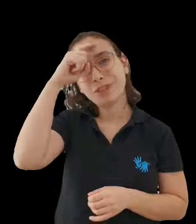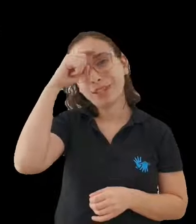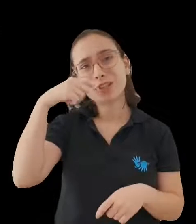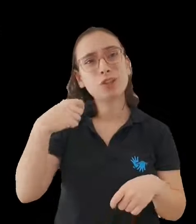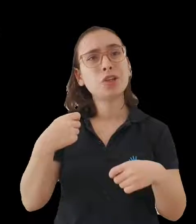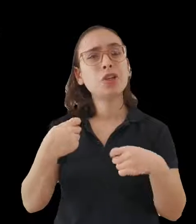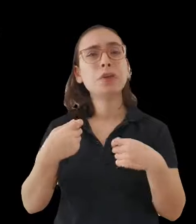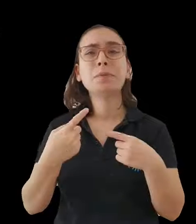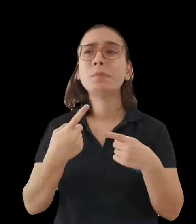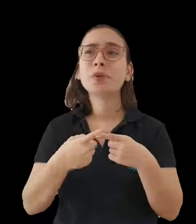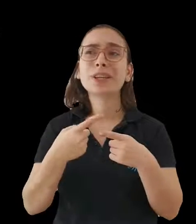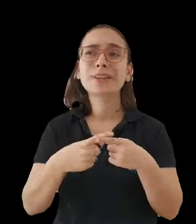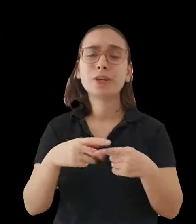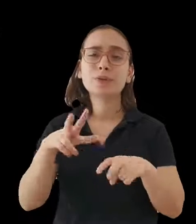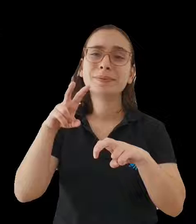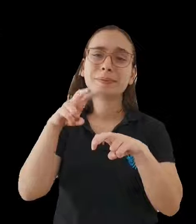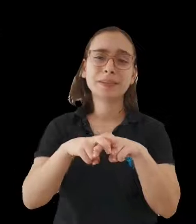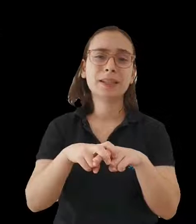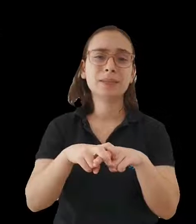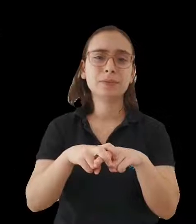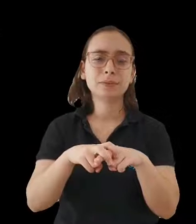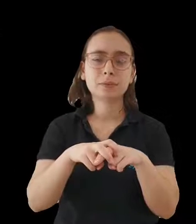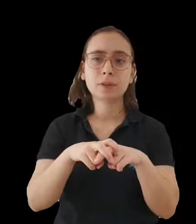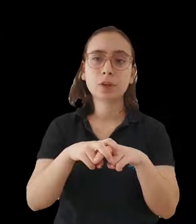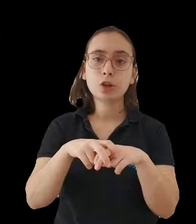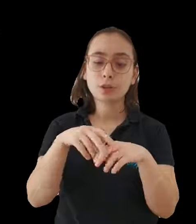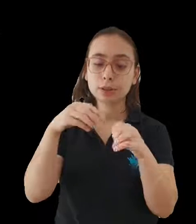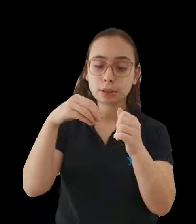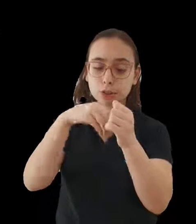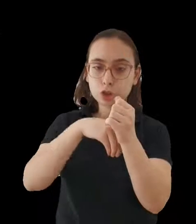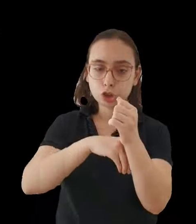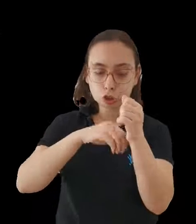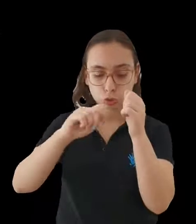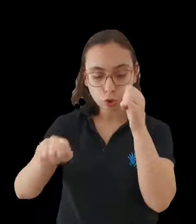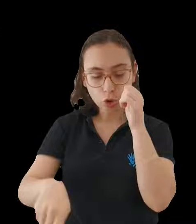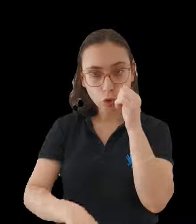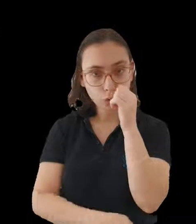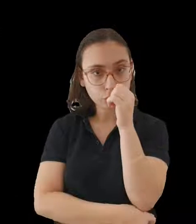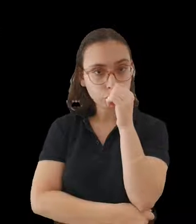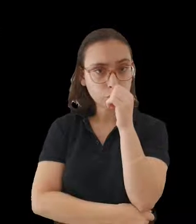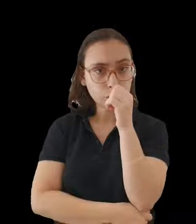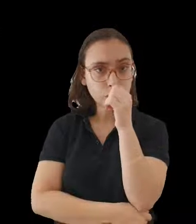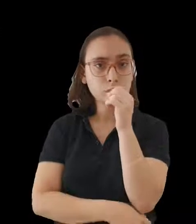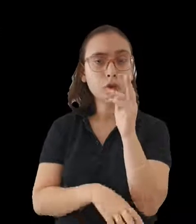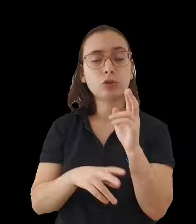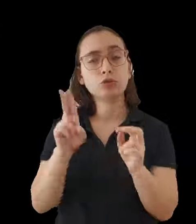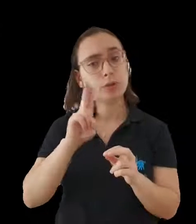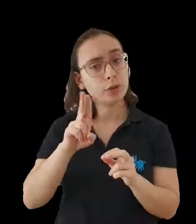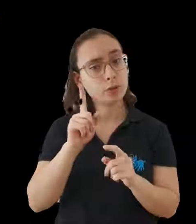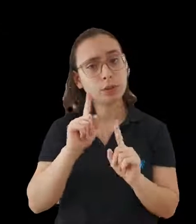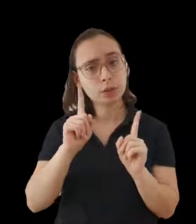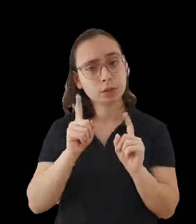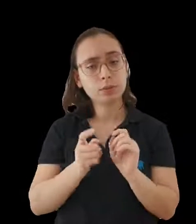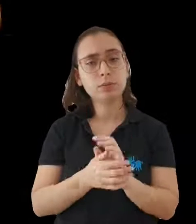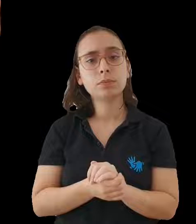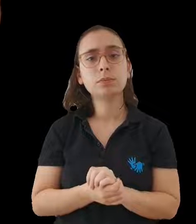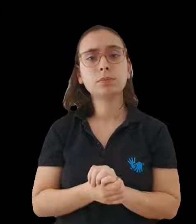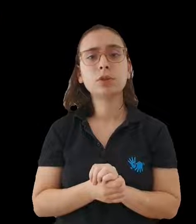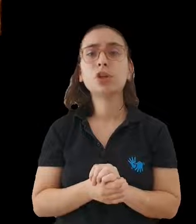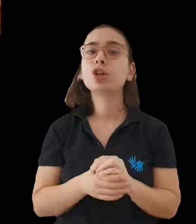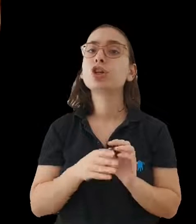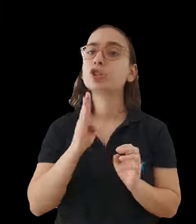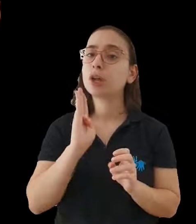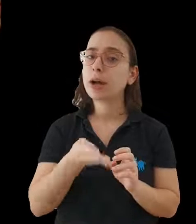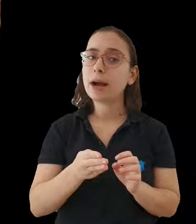a ideia é que vocês escondam ele quando ele não estiver em cena, tá? Então, já organiza